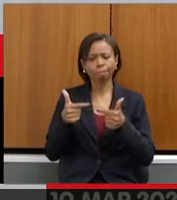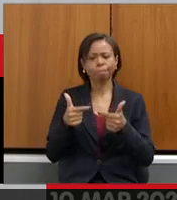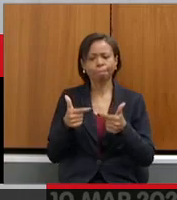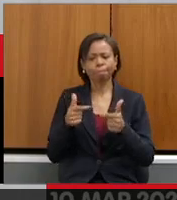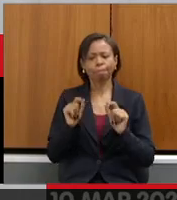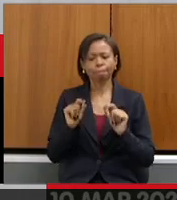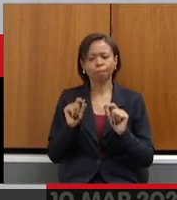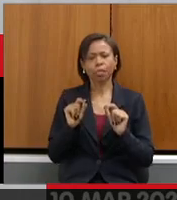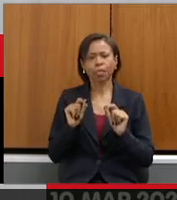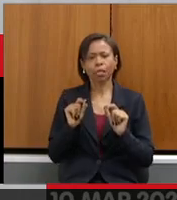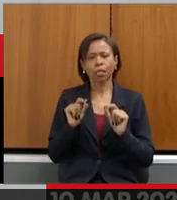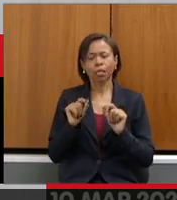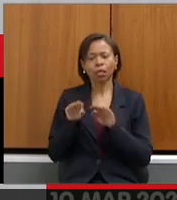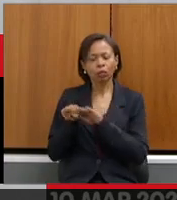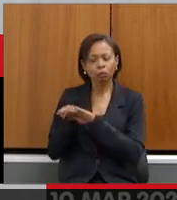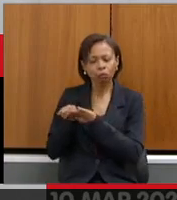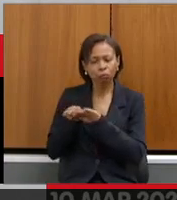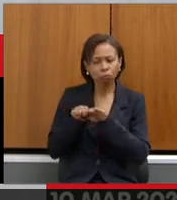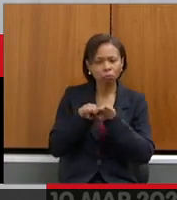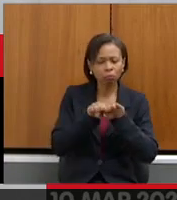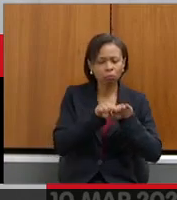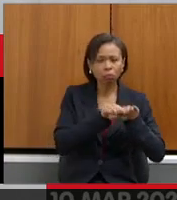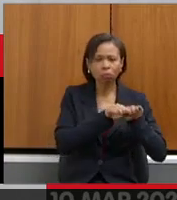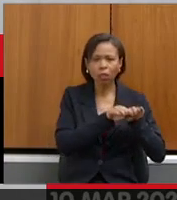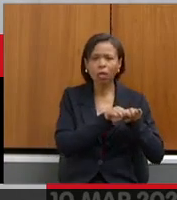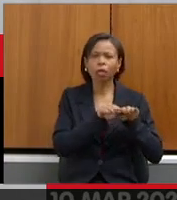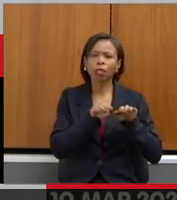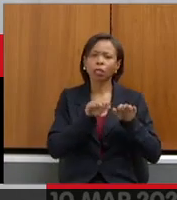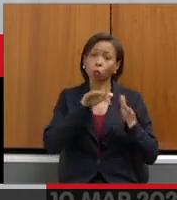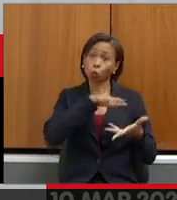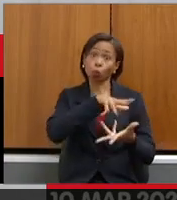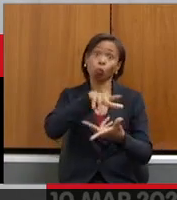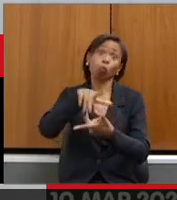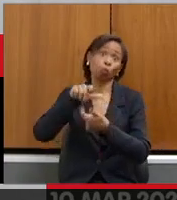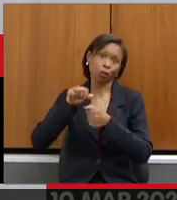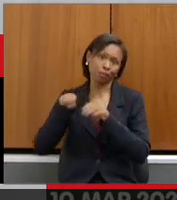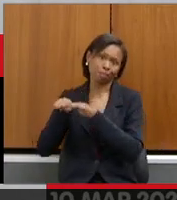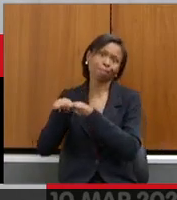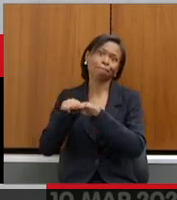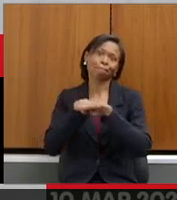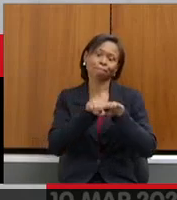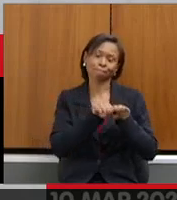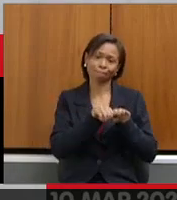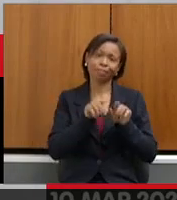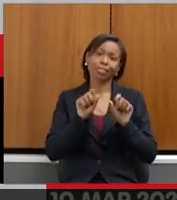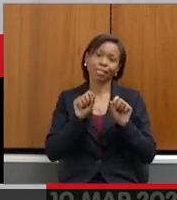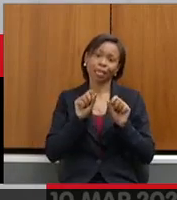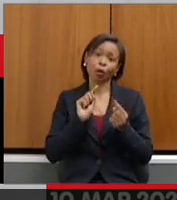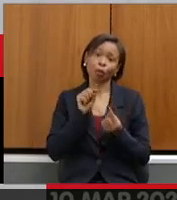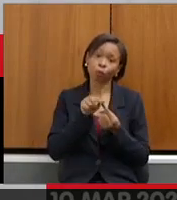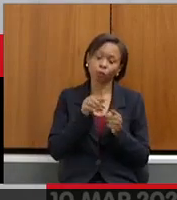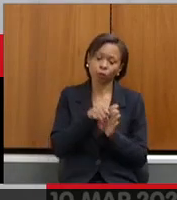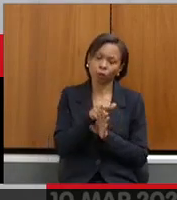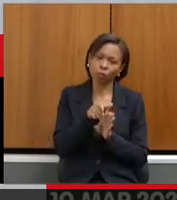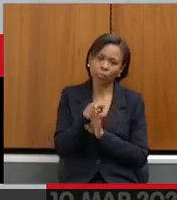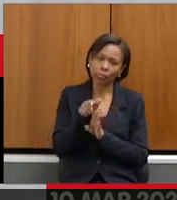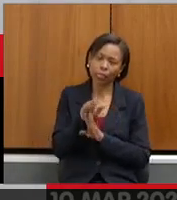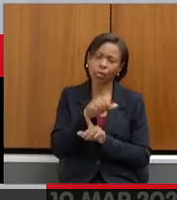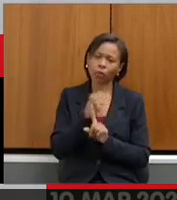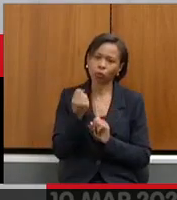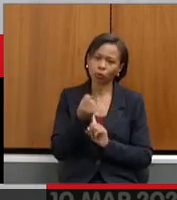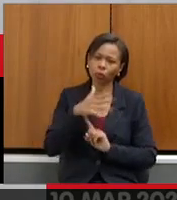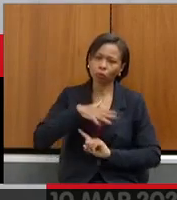nós tenhamos um alinhamento no sentido Global né de orientar a sociedade corretamente que o